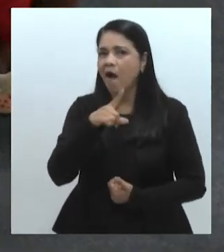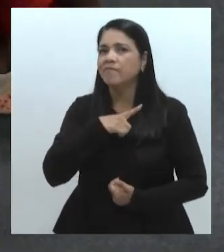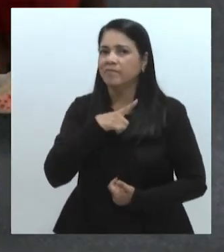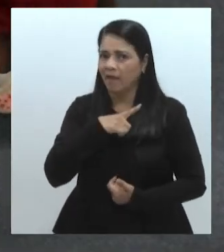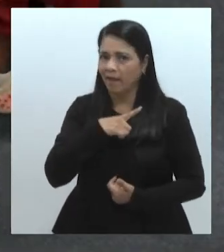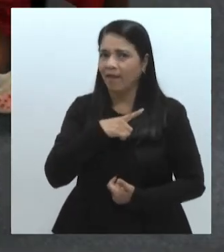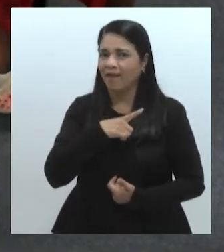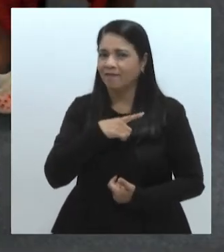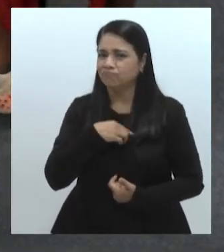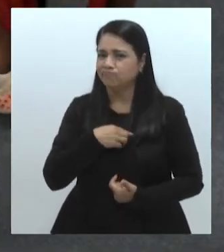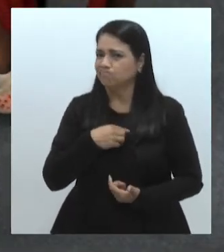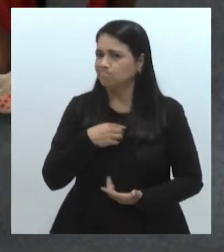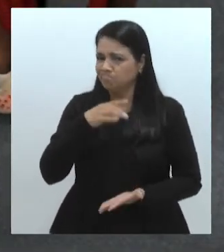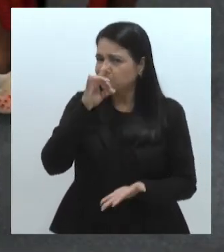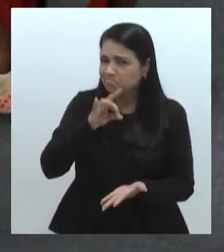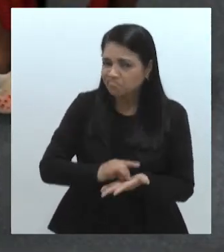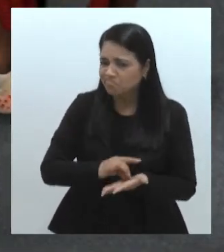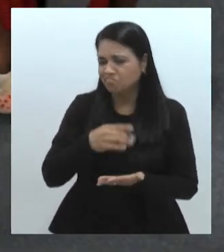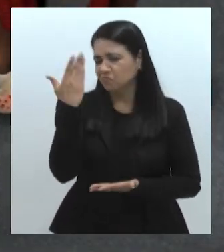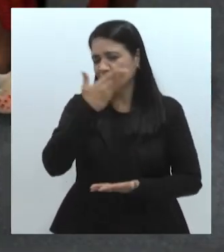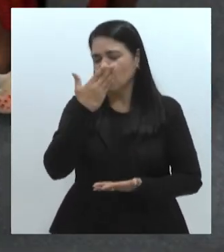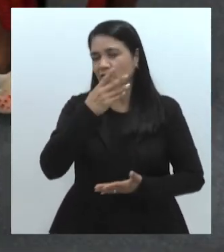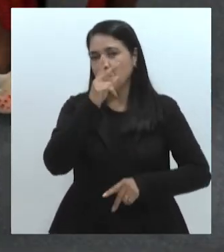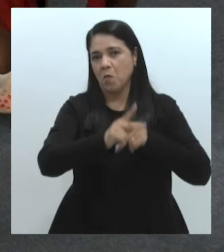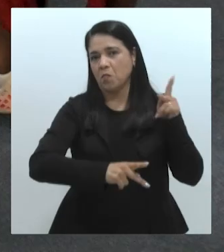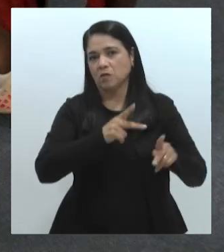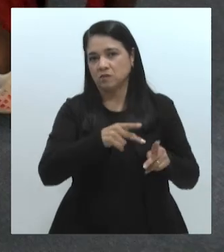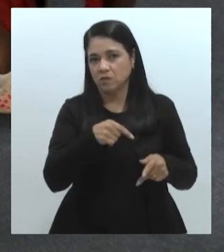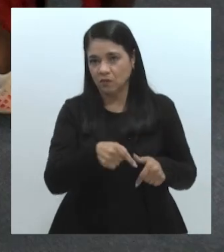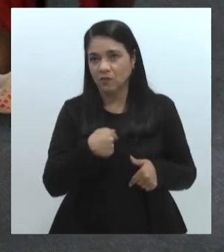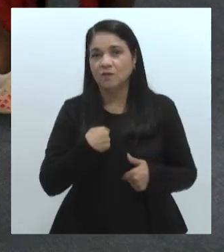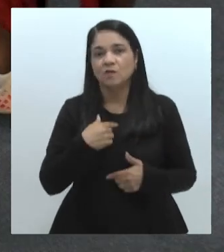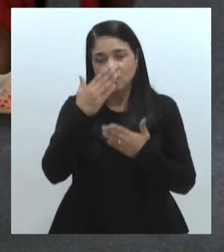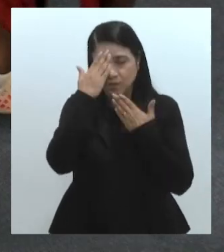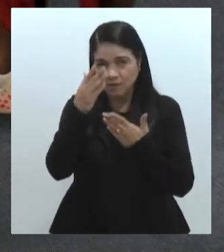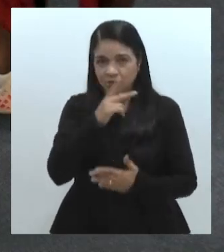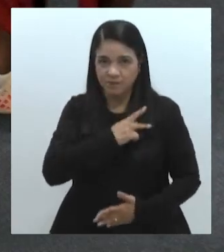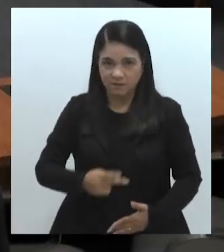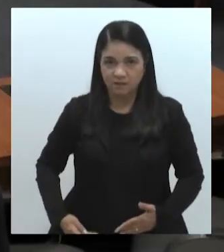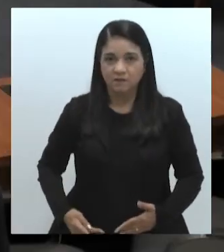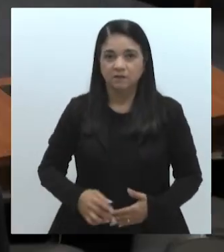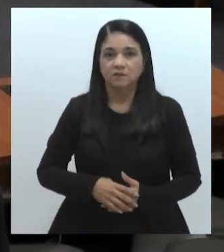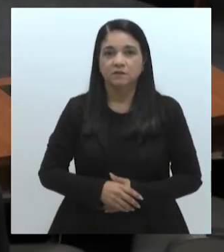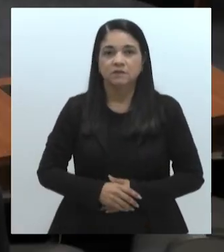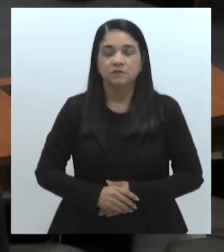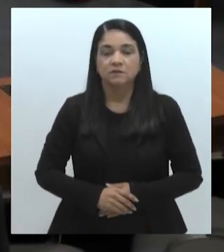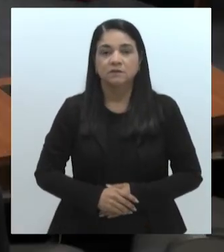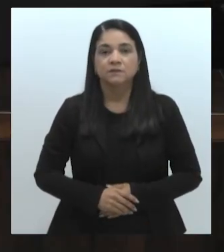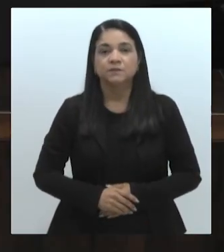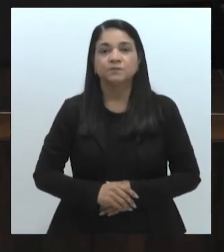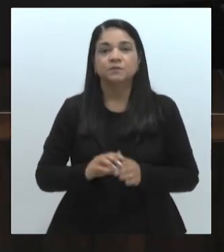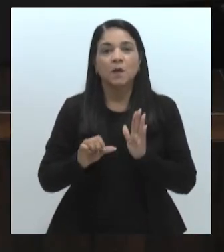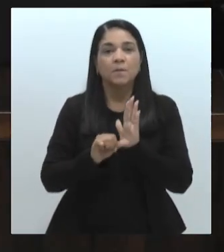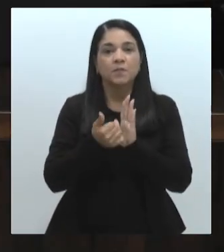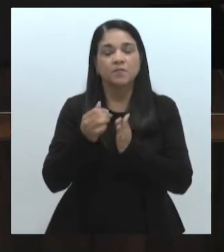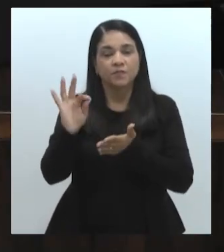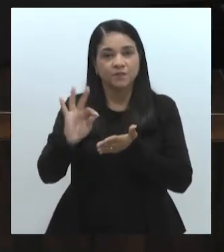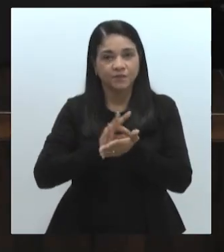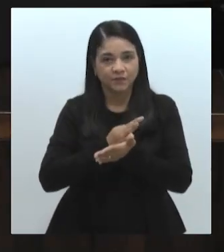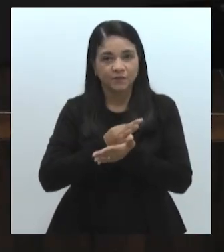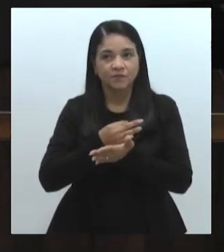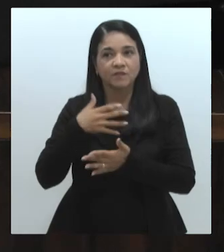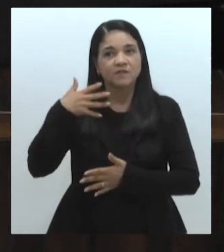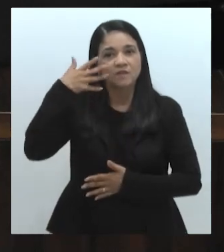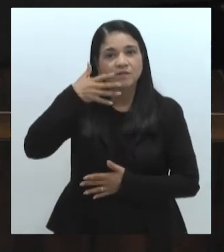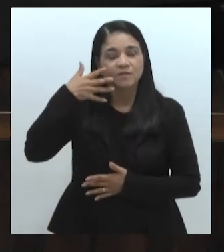e não vê a realidade da população. Muito obrigada, senhora presidenta. Primeiro orador inscrito é o nobre deputado